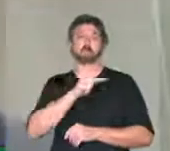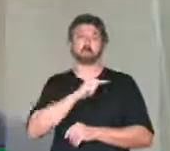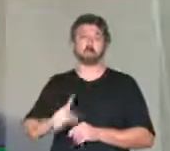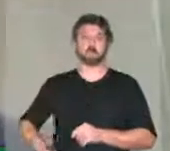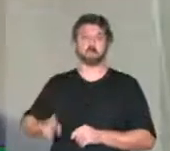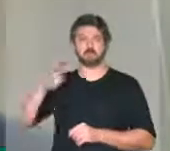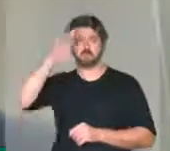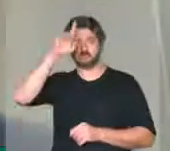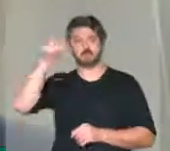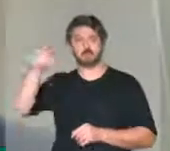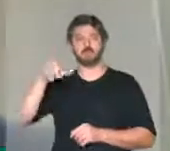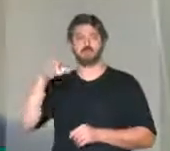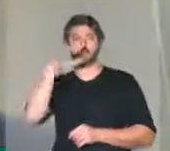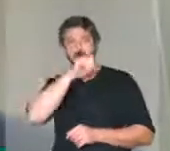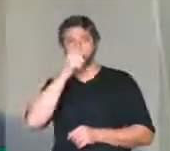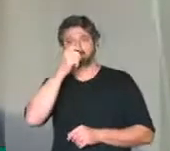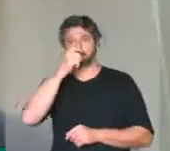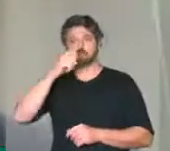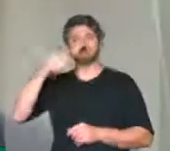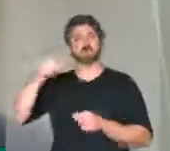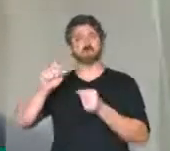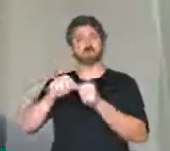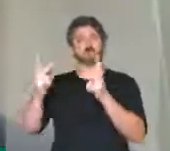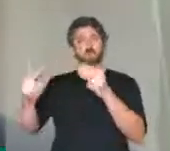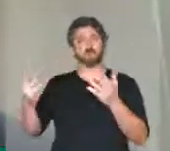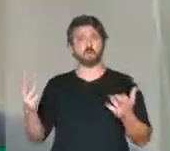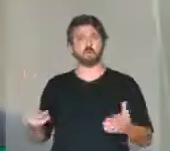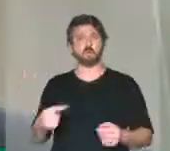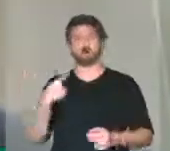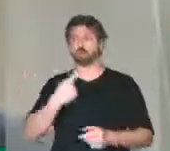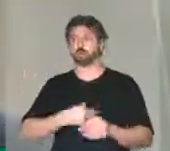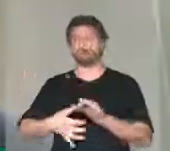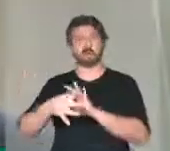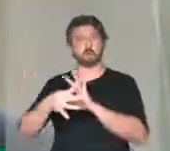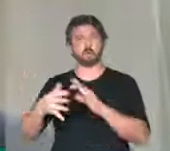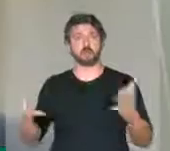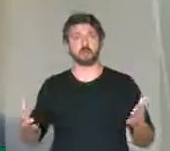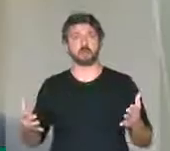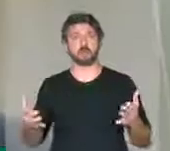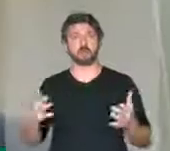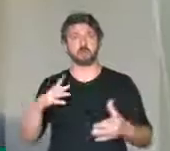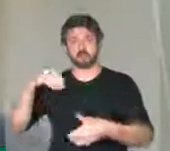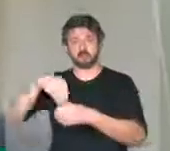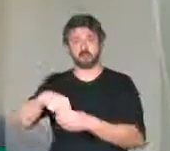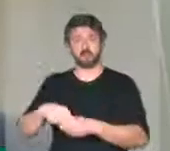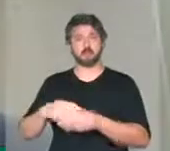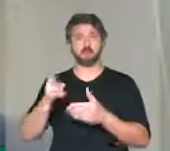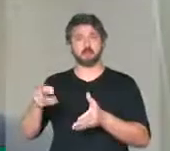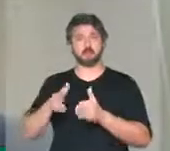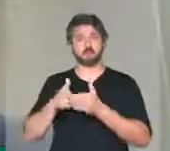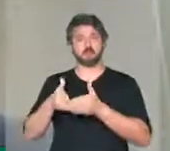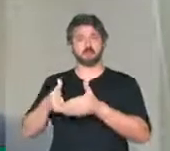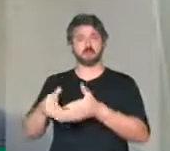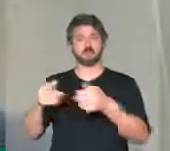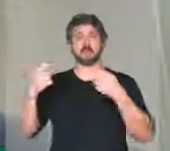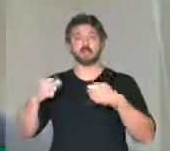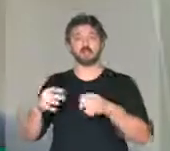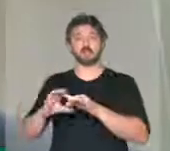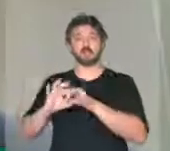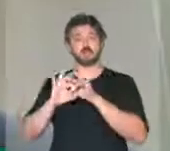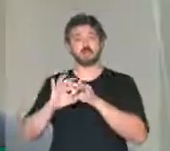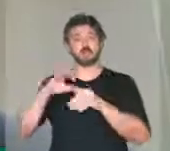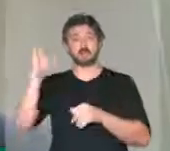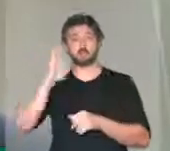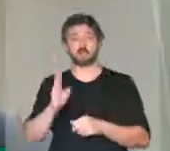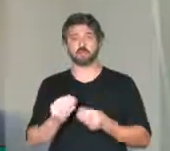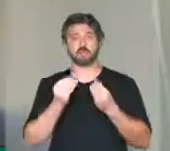Bolsonaro para que ele possa agir no mesmo sentido. Estamos todos juntos no mesmo barco. Vamos precisar de muita unidade no